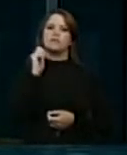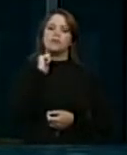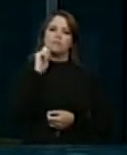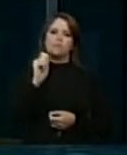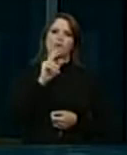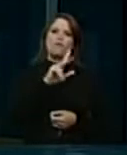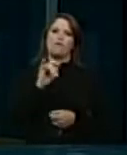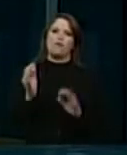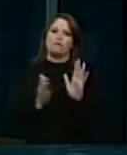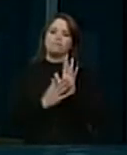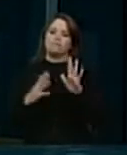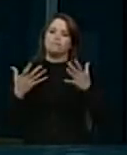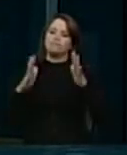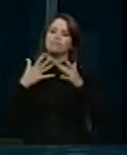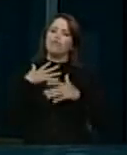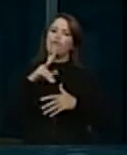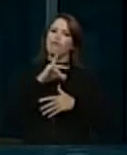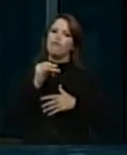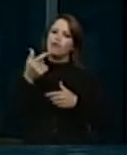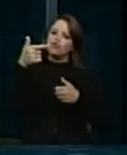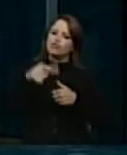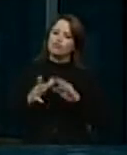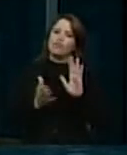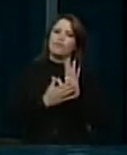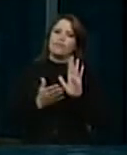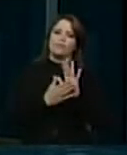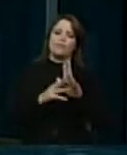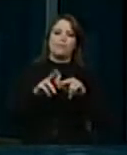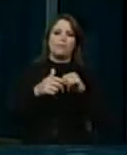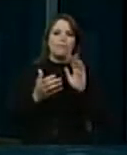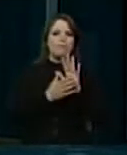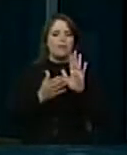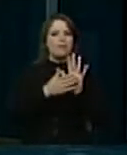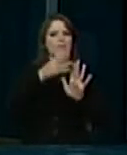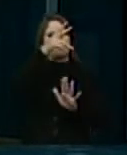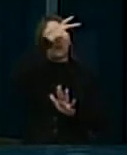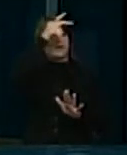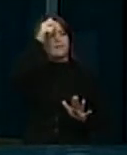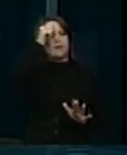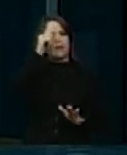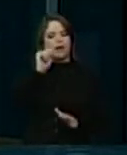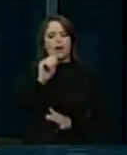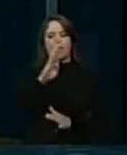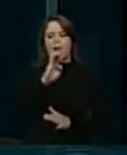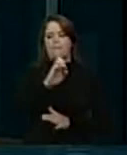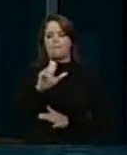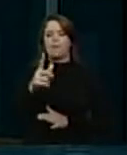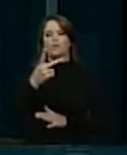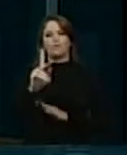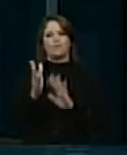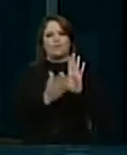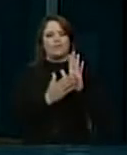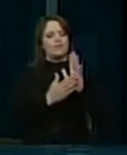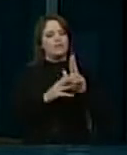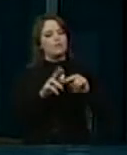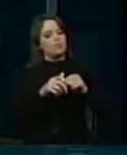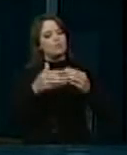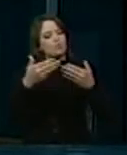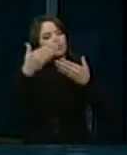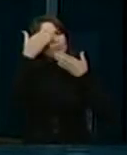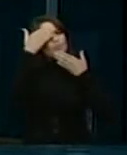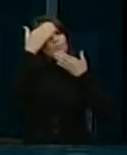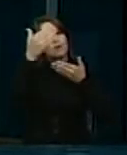abril, comemora a passagem de mais um aniversário. Parabéns, prefeito Abel Larini, pelo seu aniversário. Obrigado